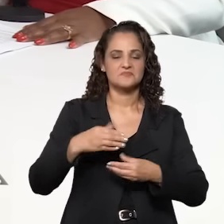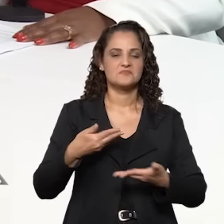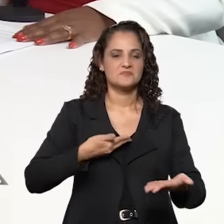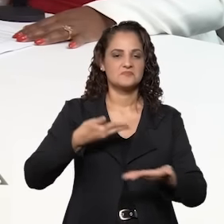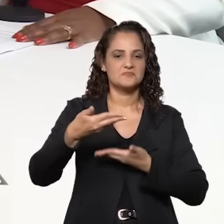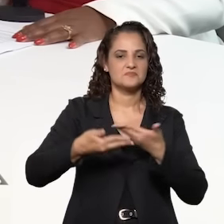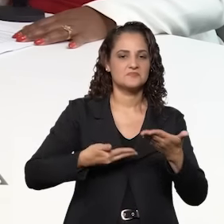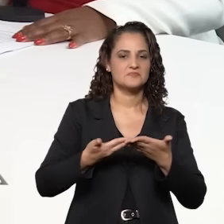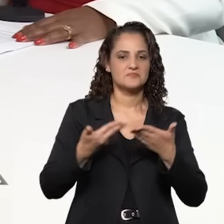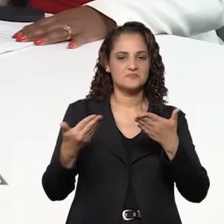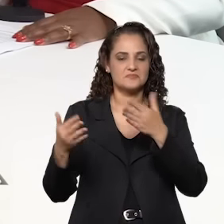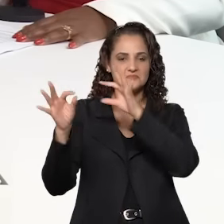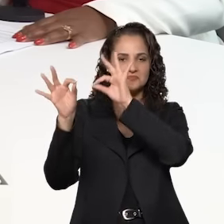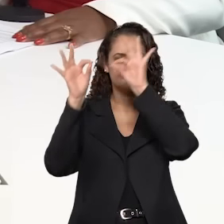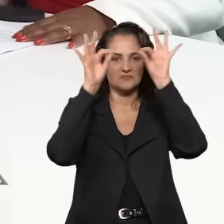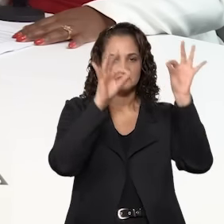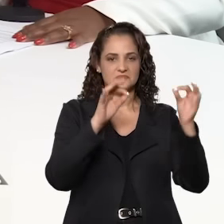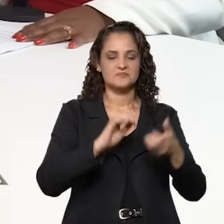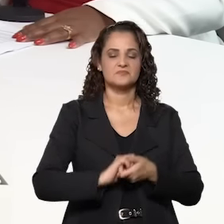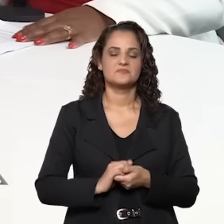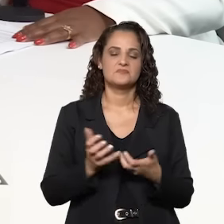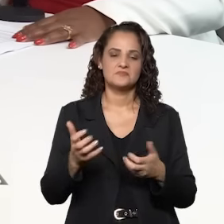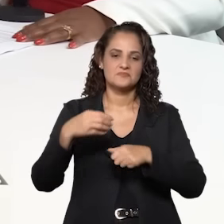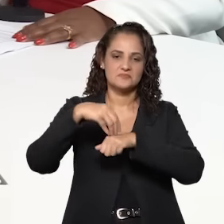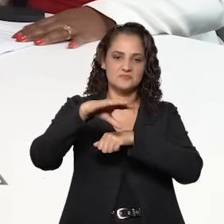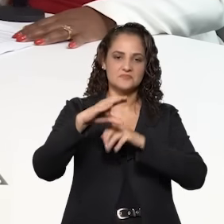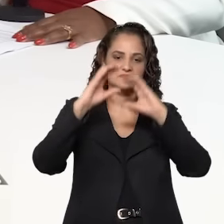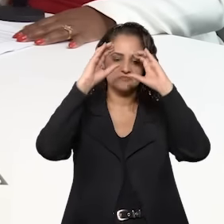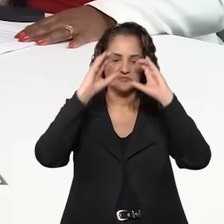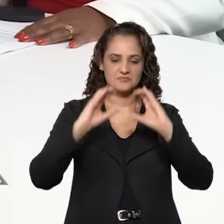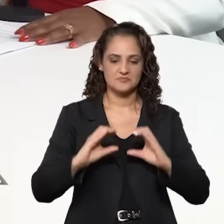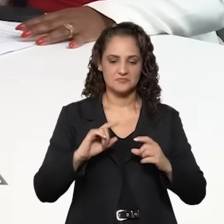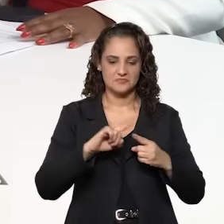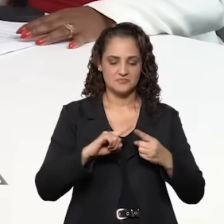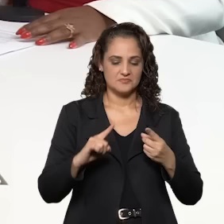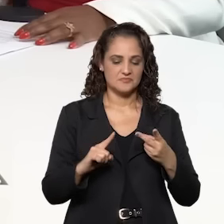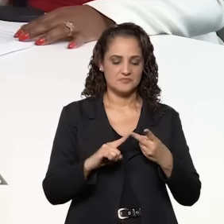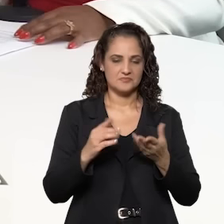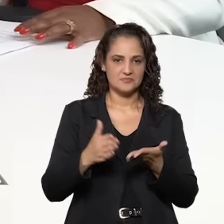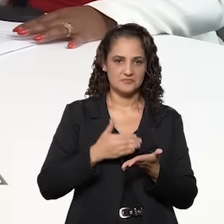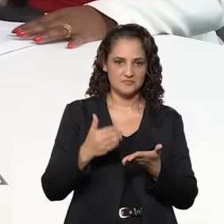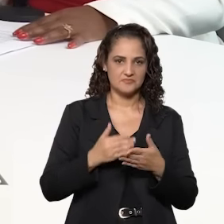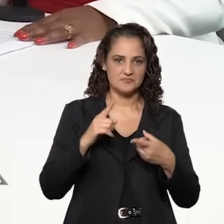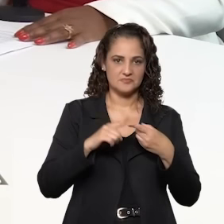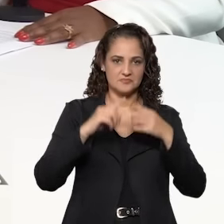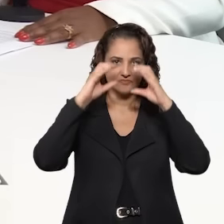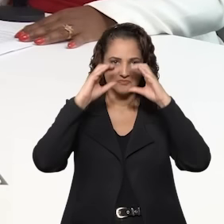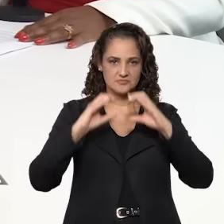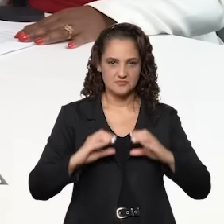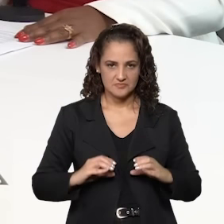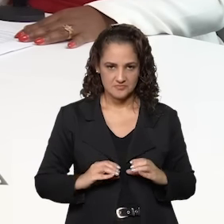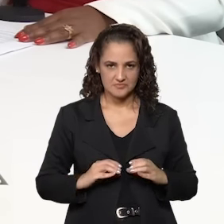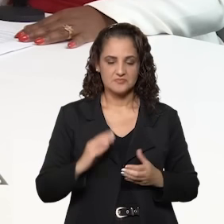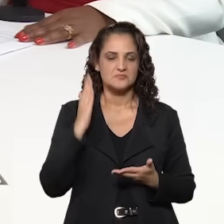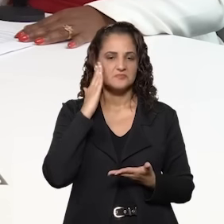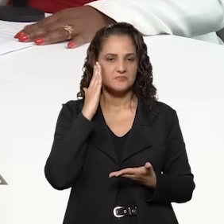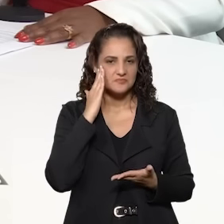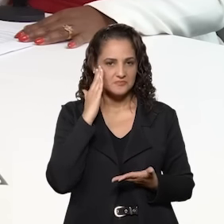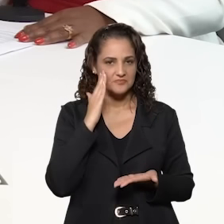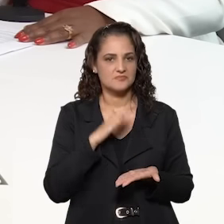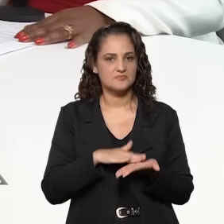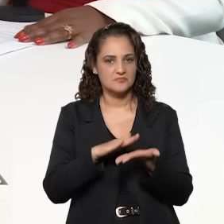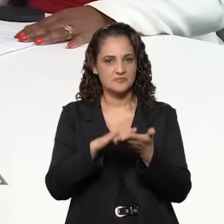dica para compartilhar com o pessoal que tá nos acompanhando quero indicar um comportamento e um livro primeiro comportamento de